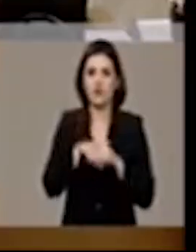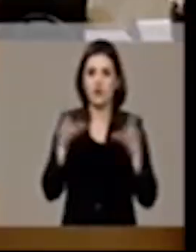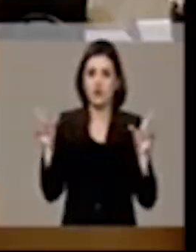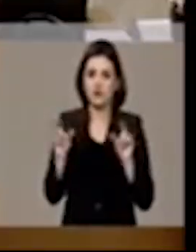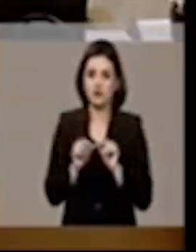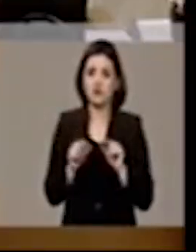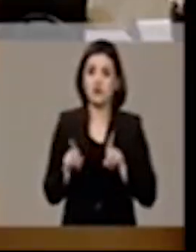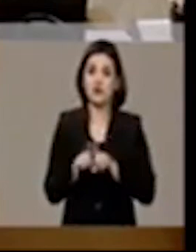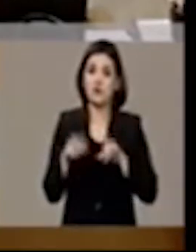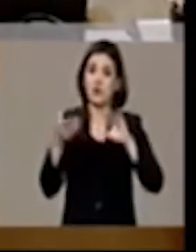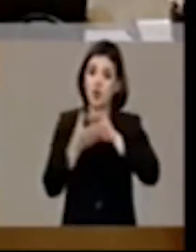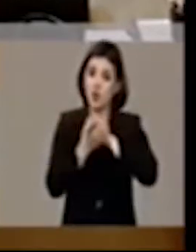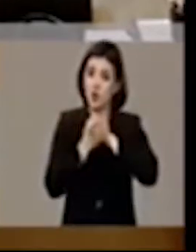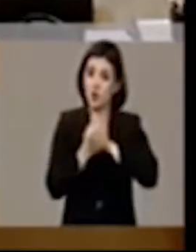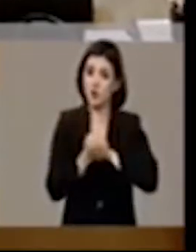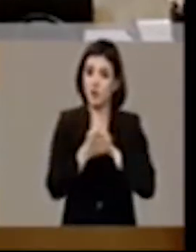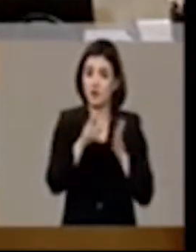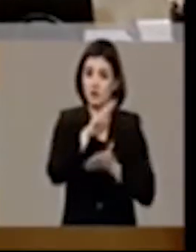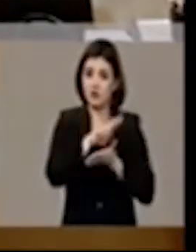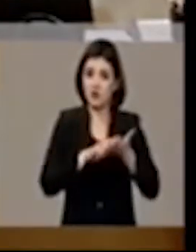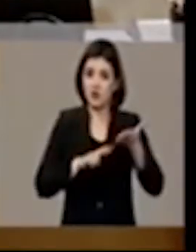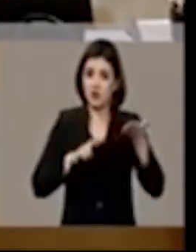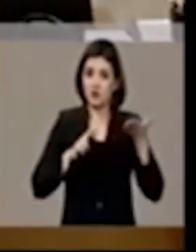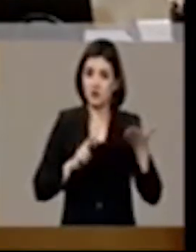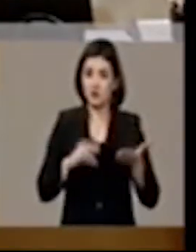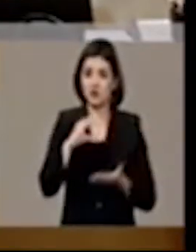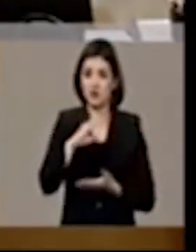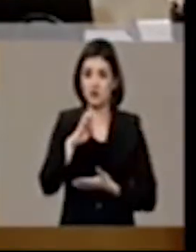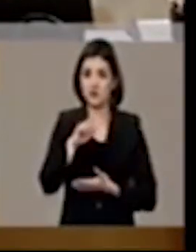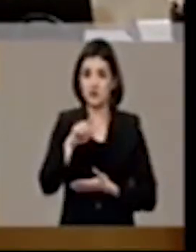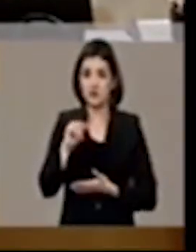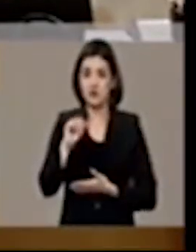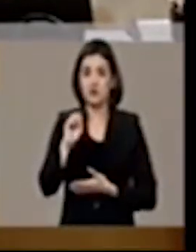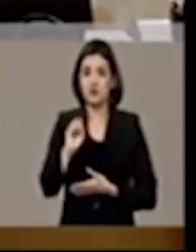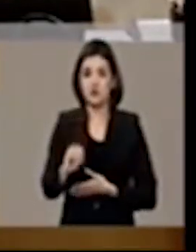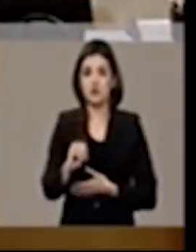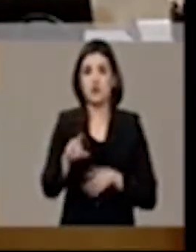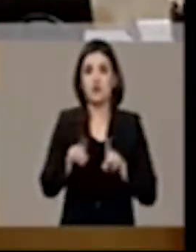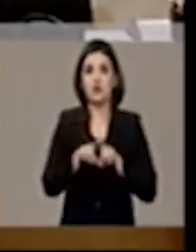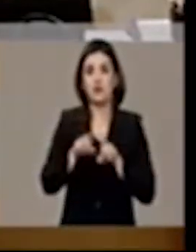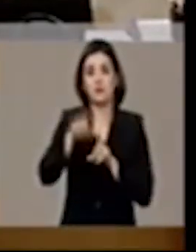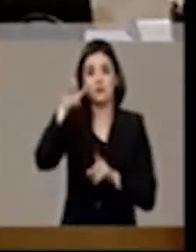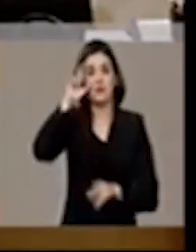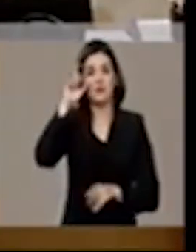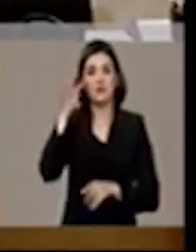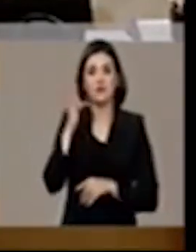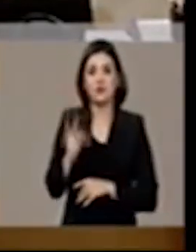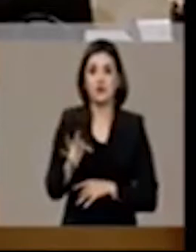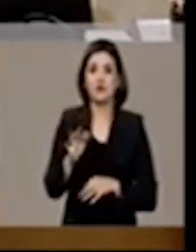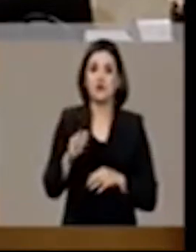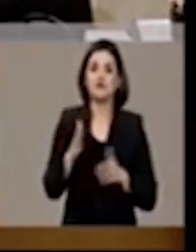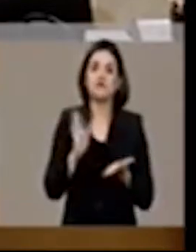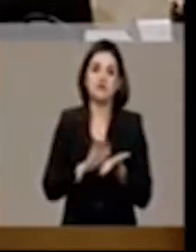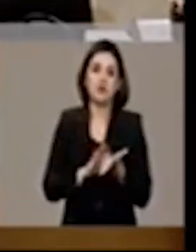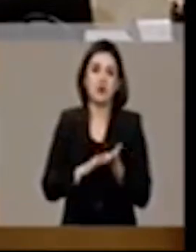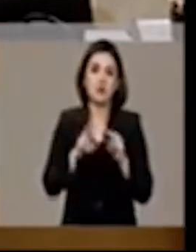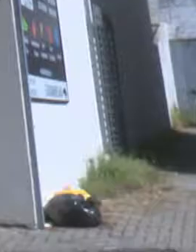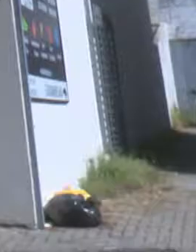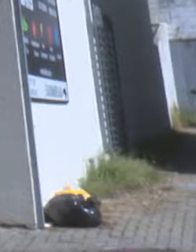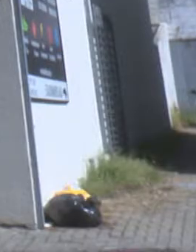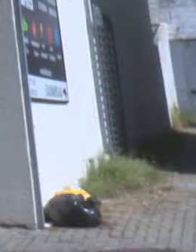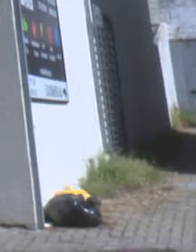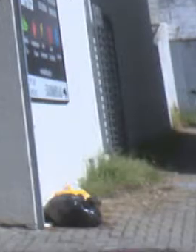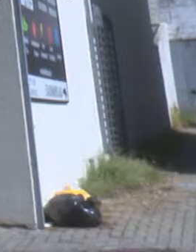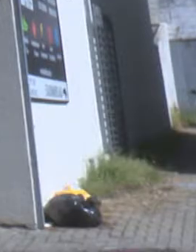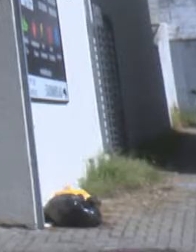Em 2013, o STF tomou essa decisão. A questão é que nenhuma lei que legaliza o casamento homossexual